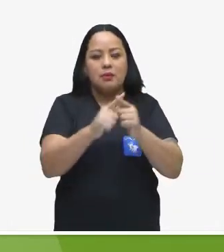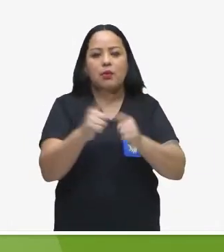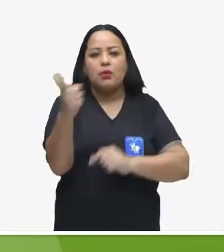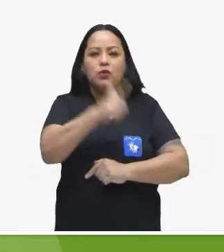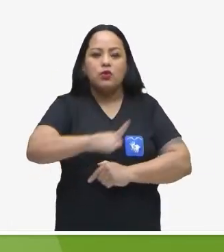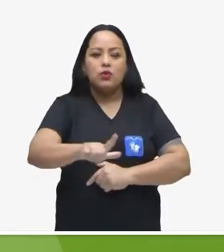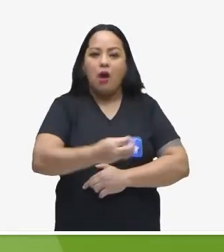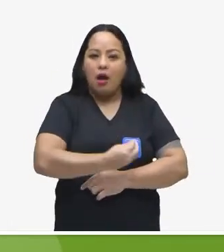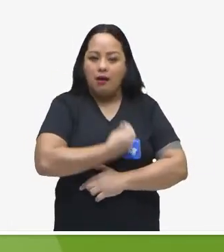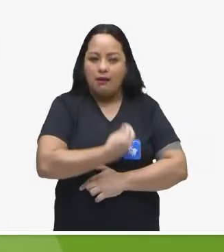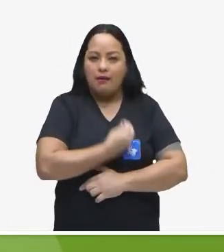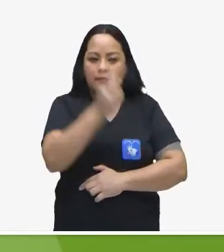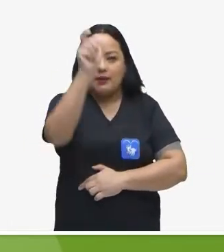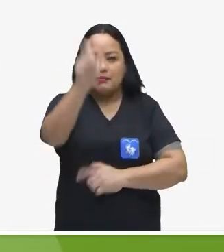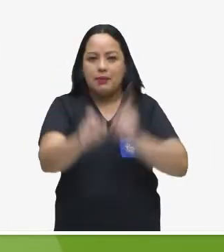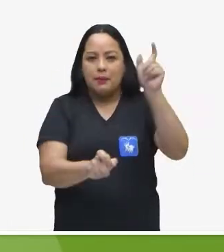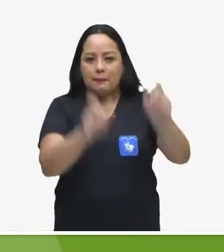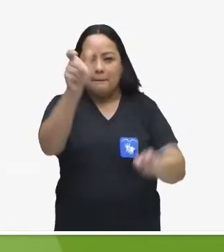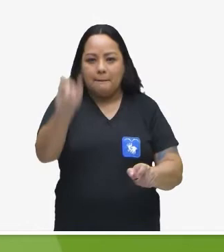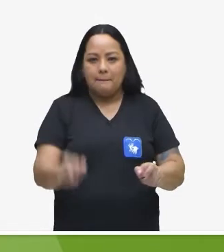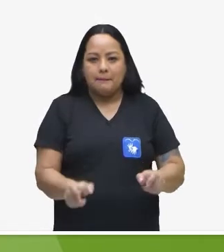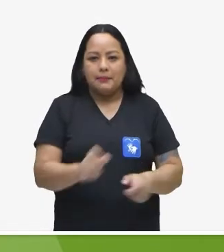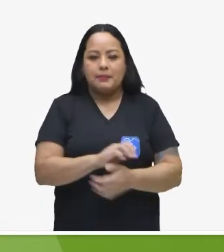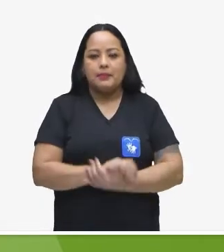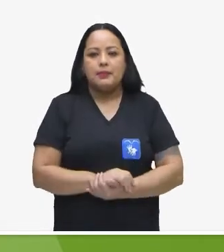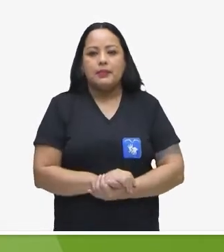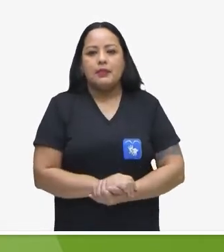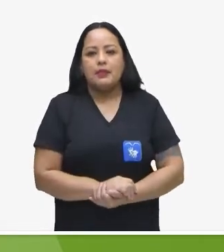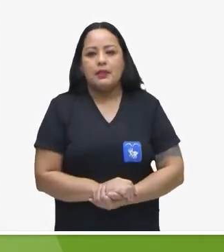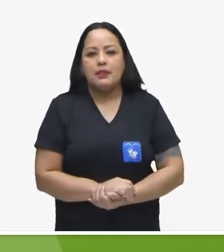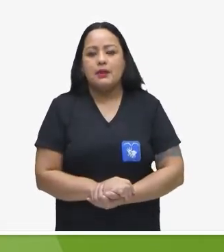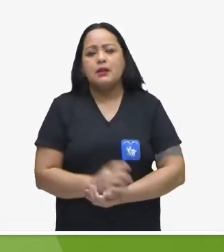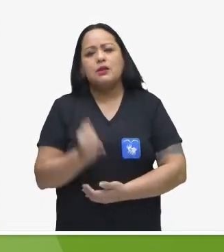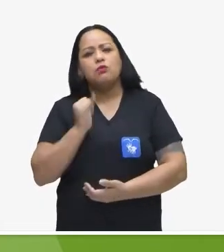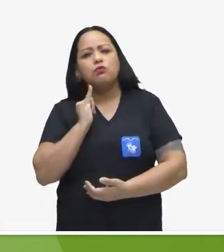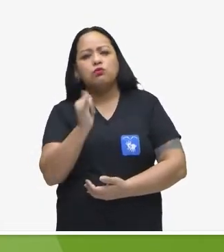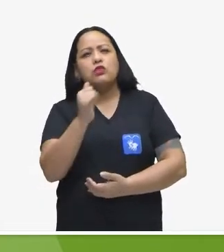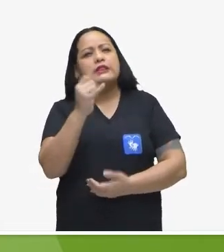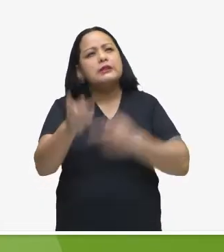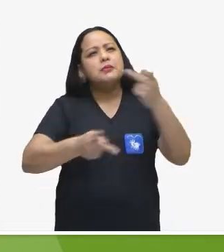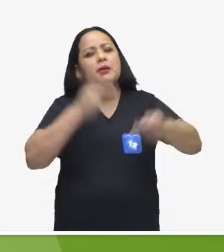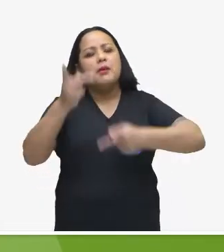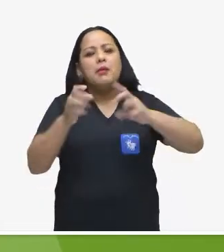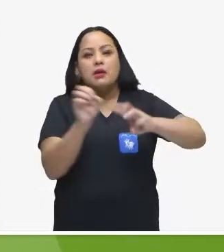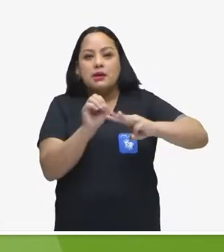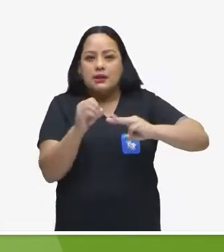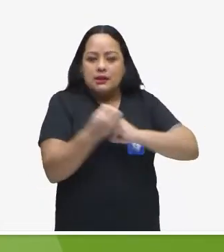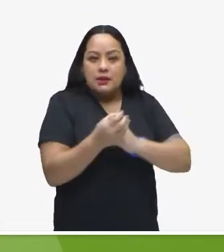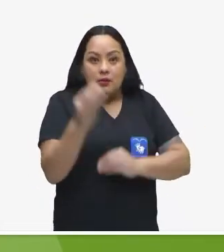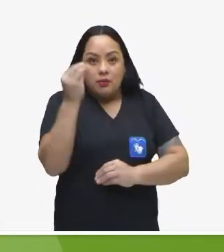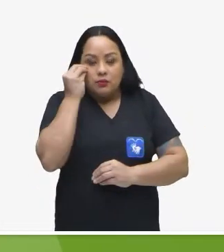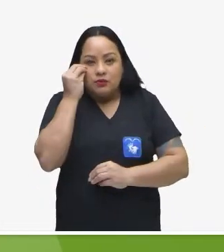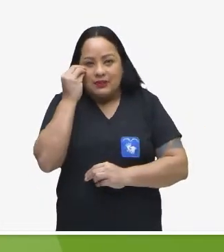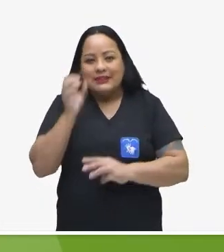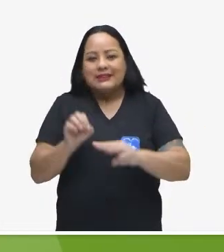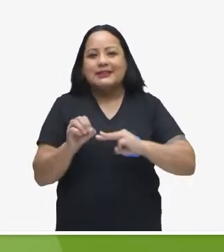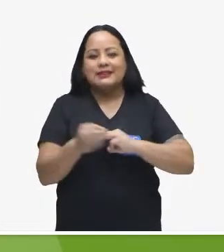sobrevivência do indivíduo, ok? Então, falando tanto de células, vamos ver as células.